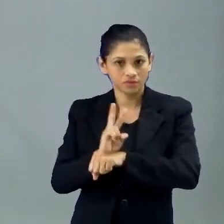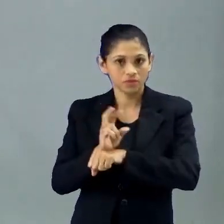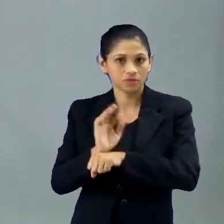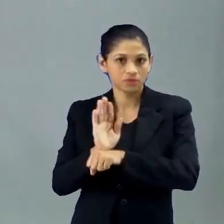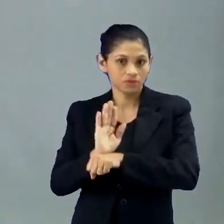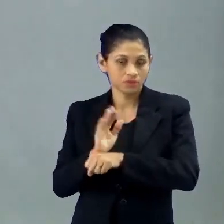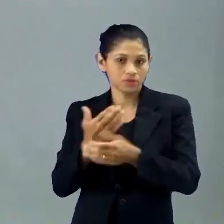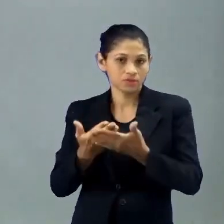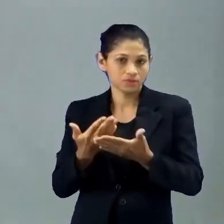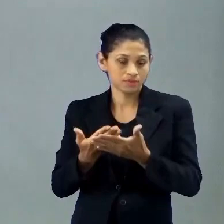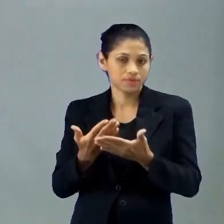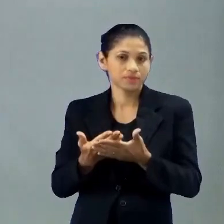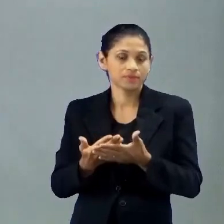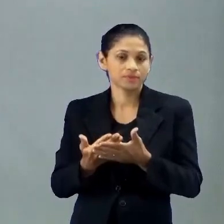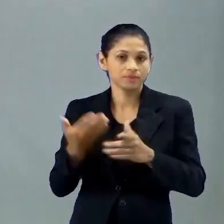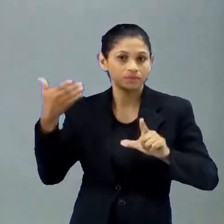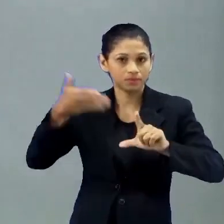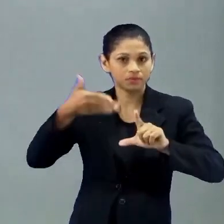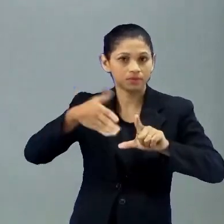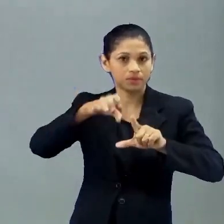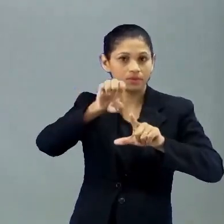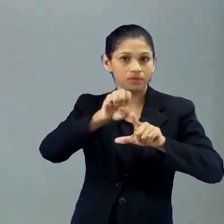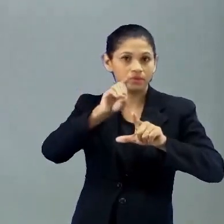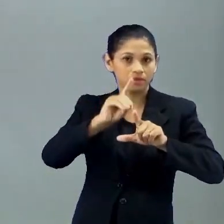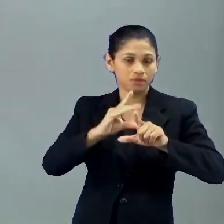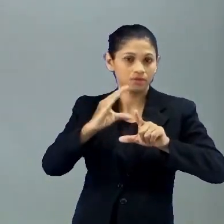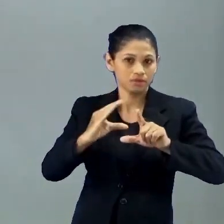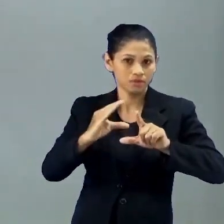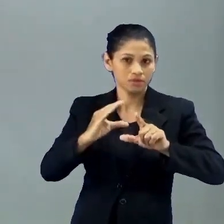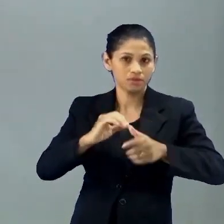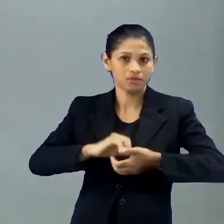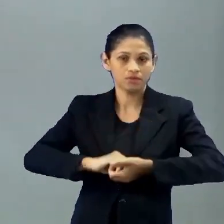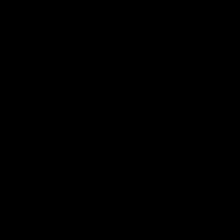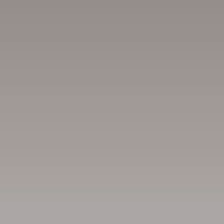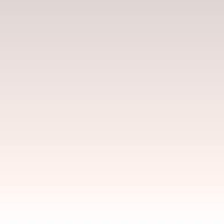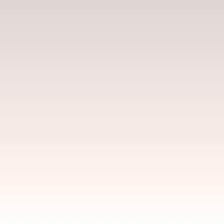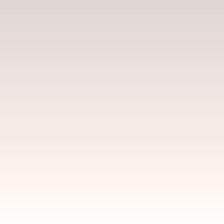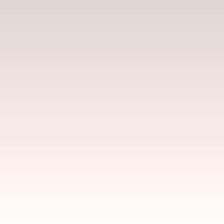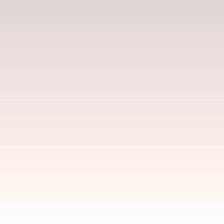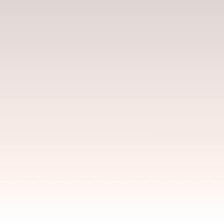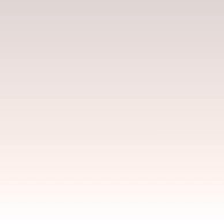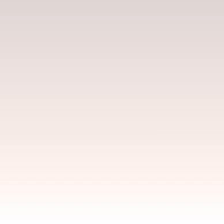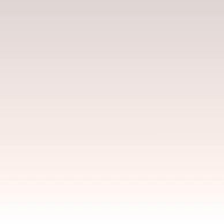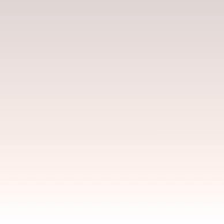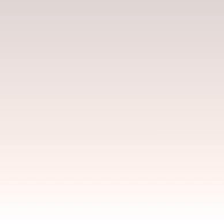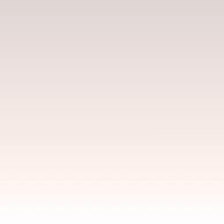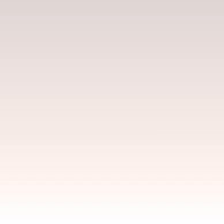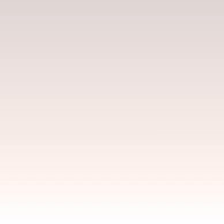deixe de acessar a plataforma eduque.ac.